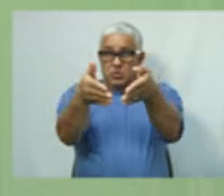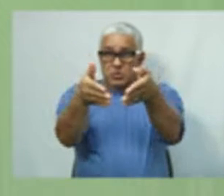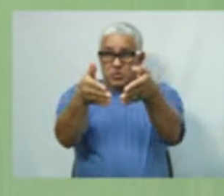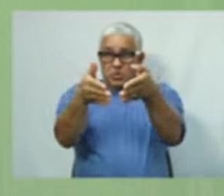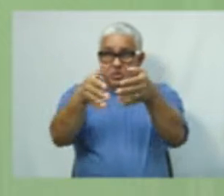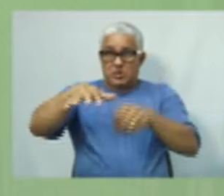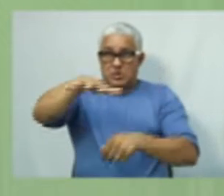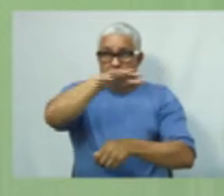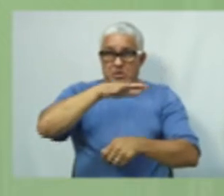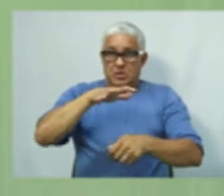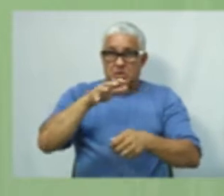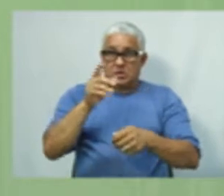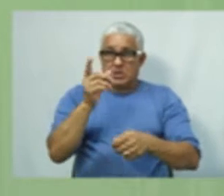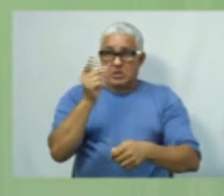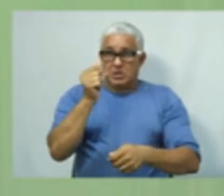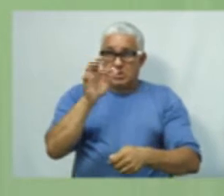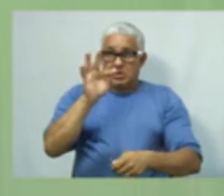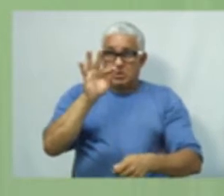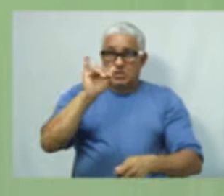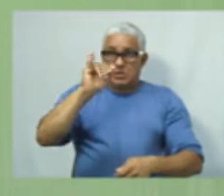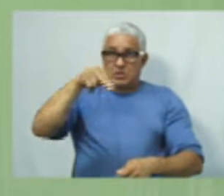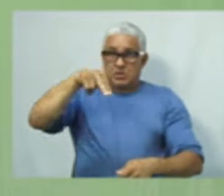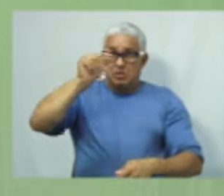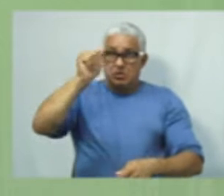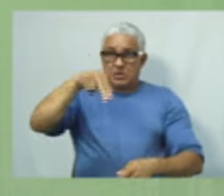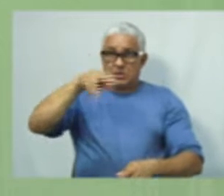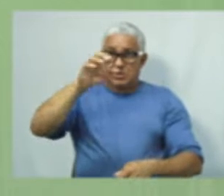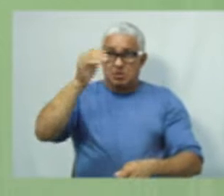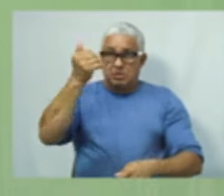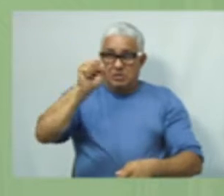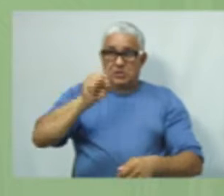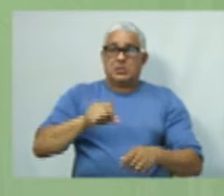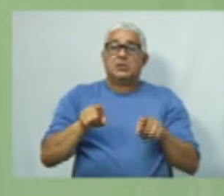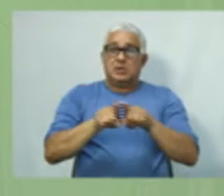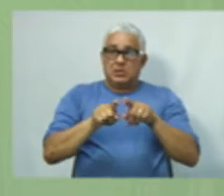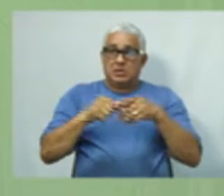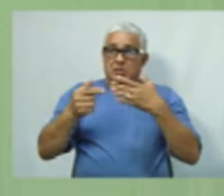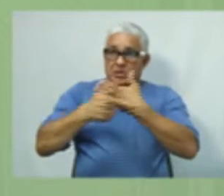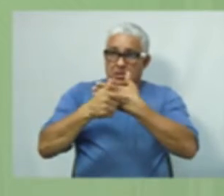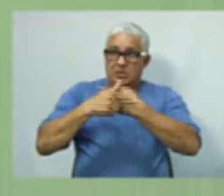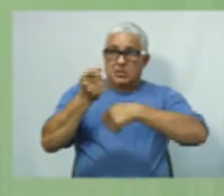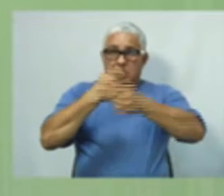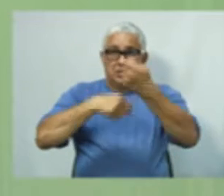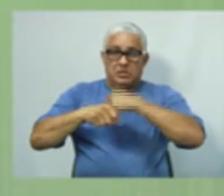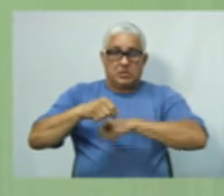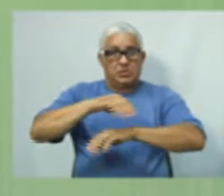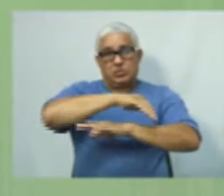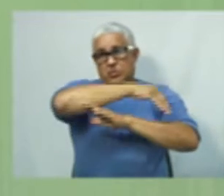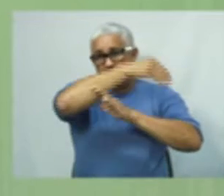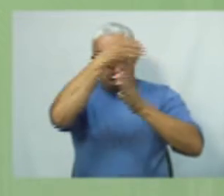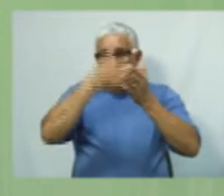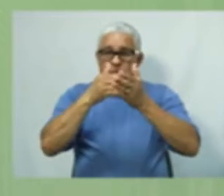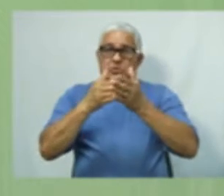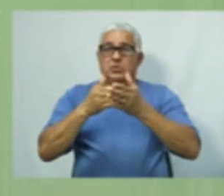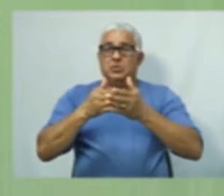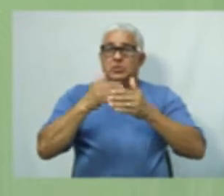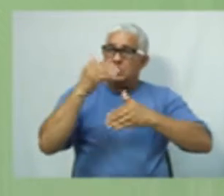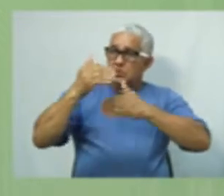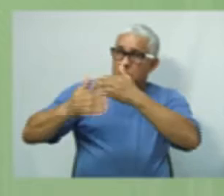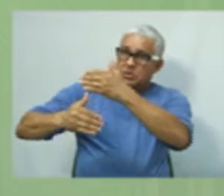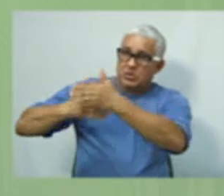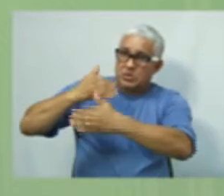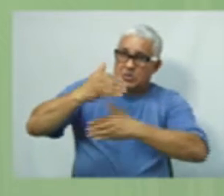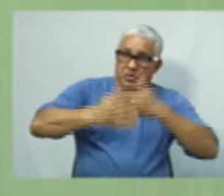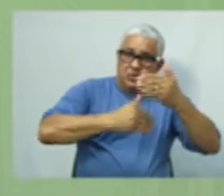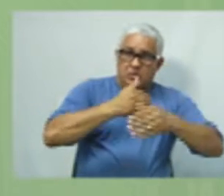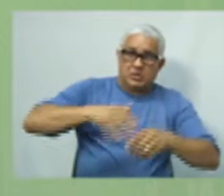de finanças, mas as funções administrativas, elas fazem parte de todos os processos, de todas